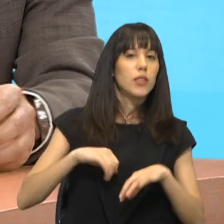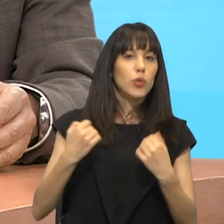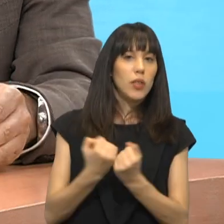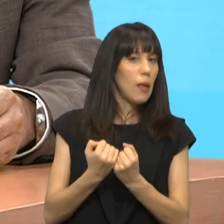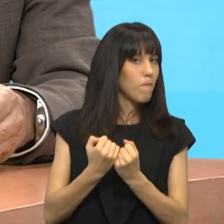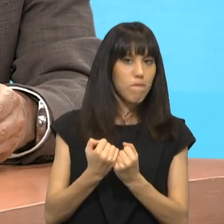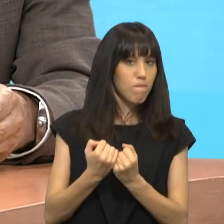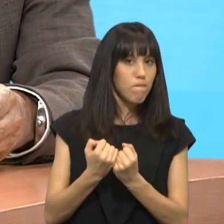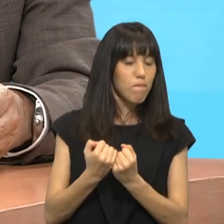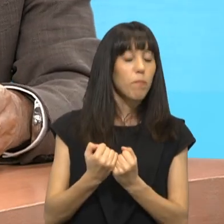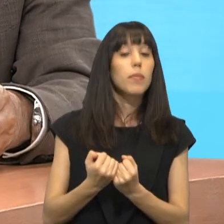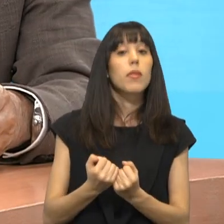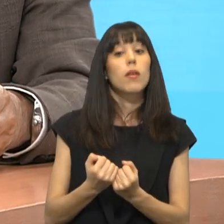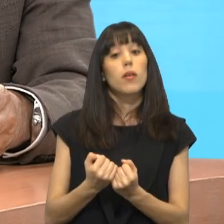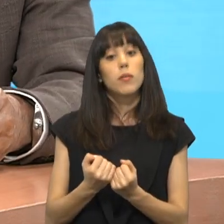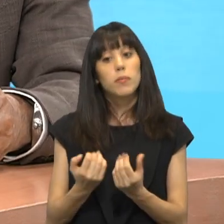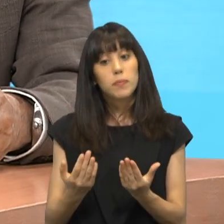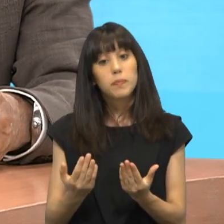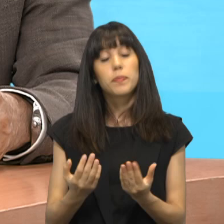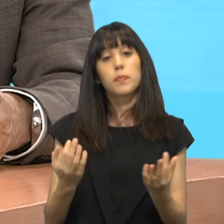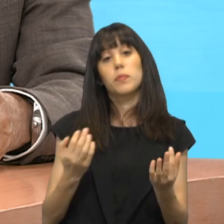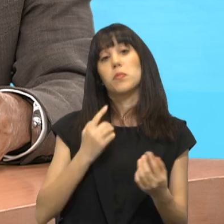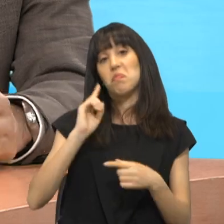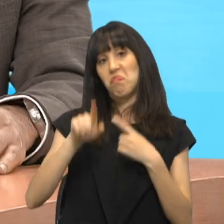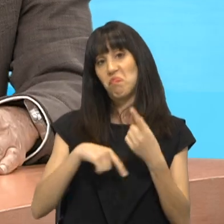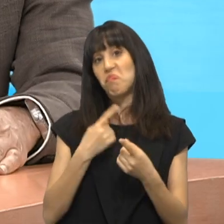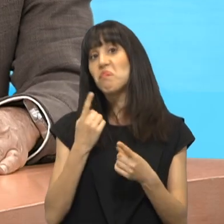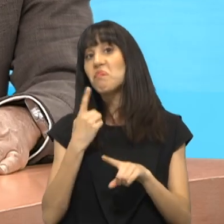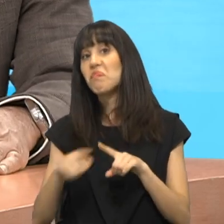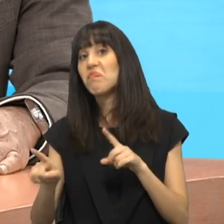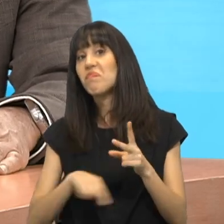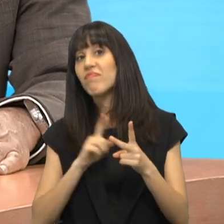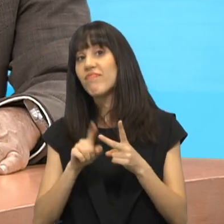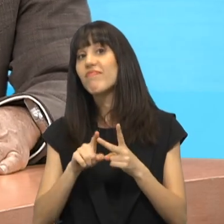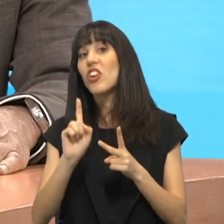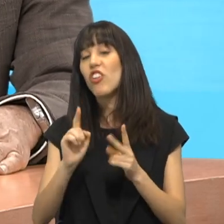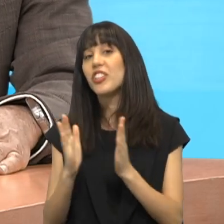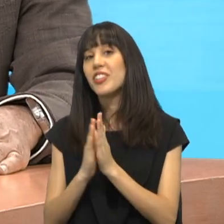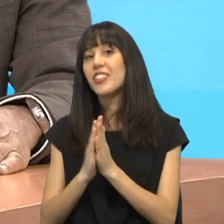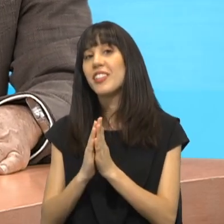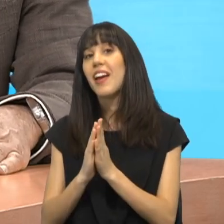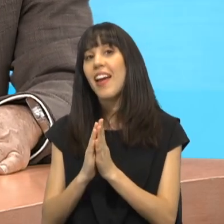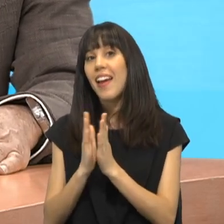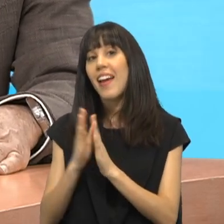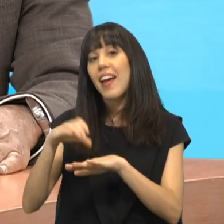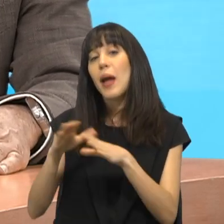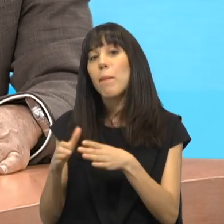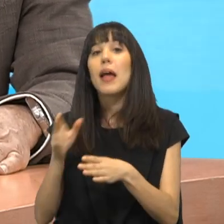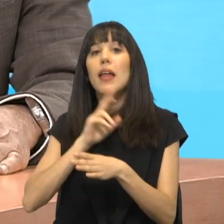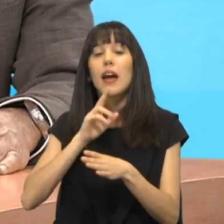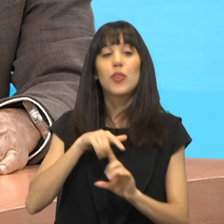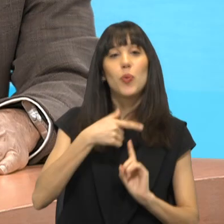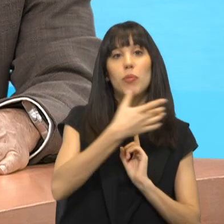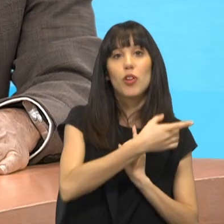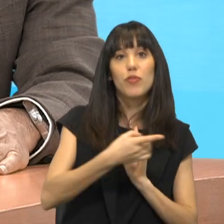sociedade, coisa que já foi diferente com a vigília da Capela do Rato em 1972 para